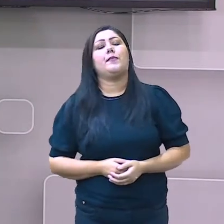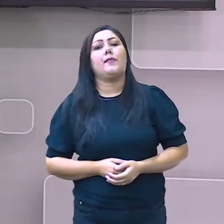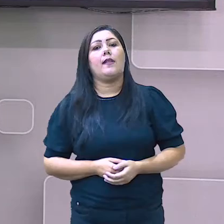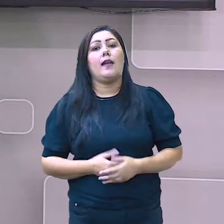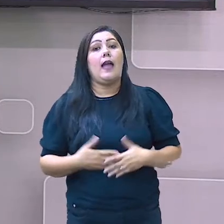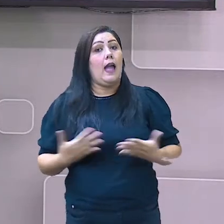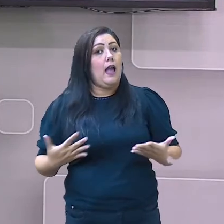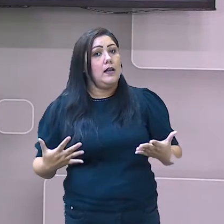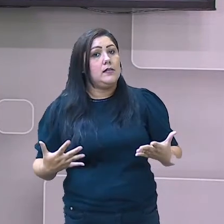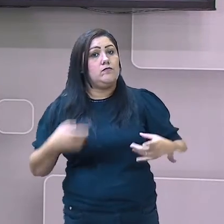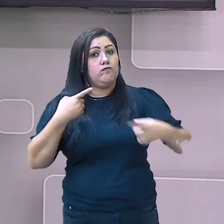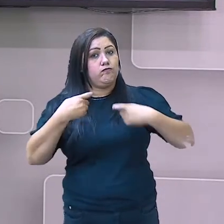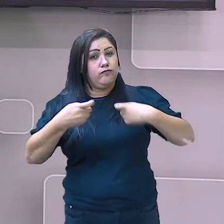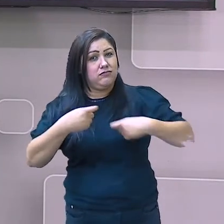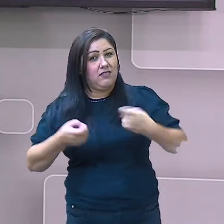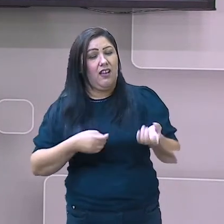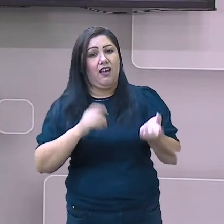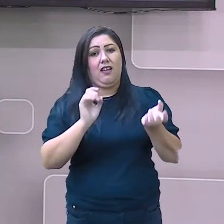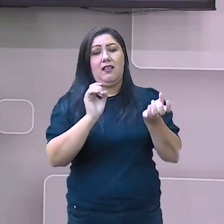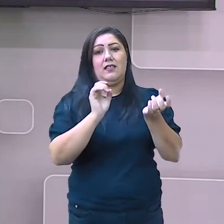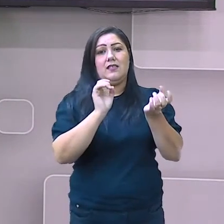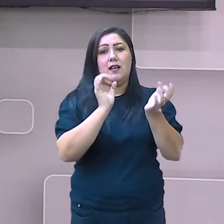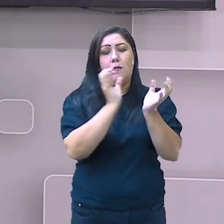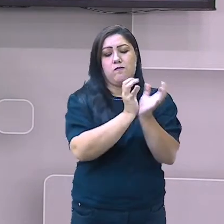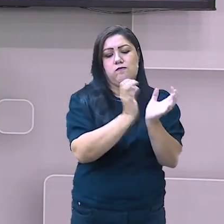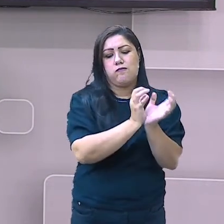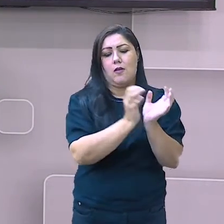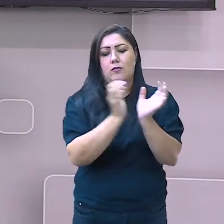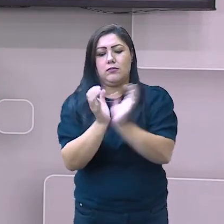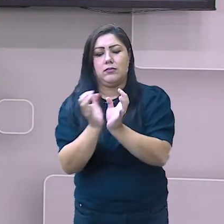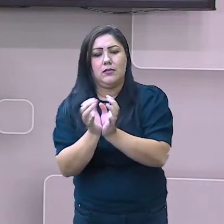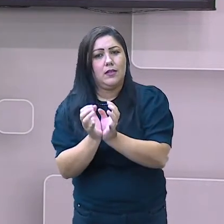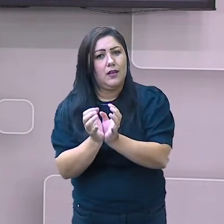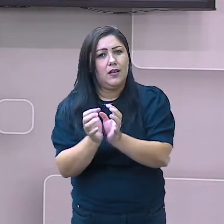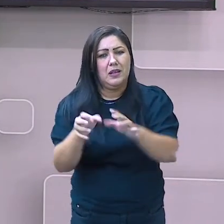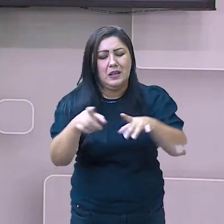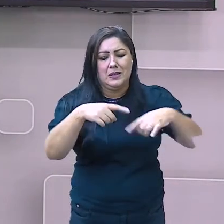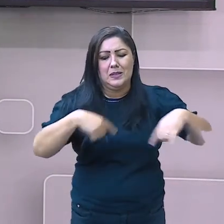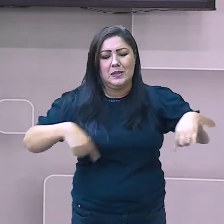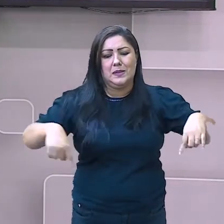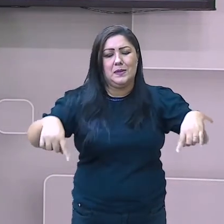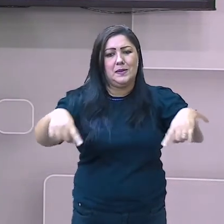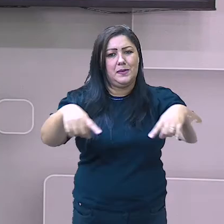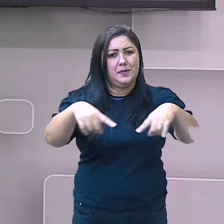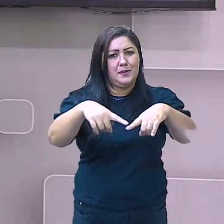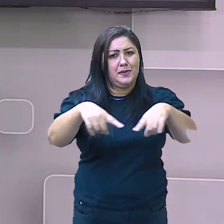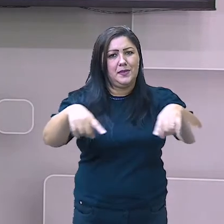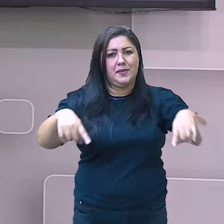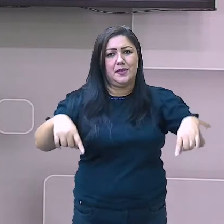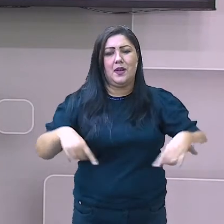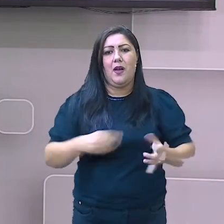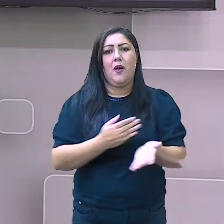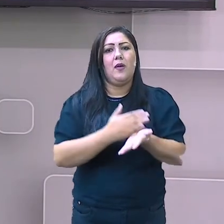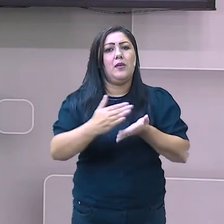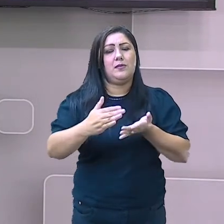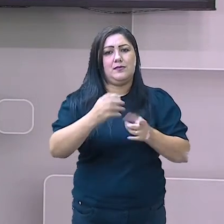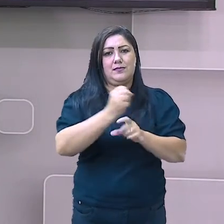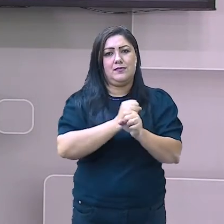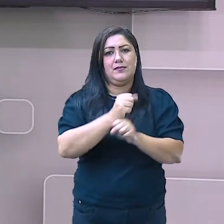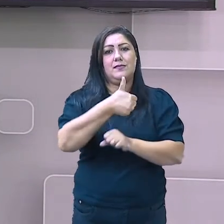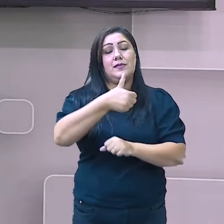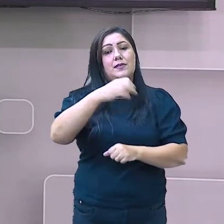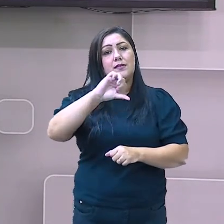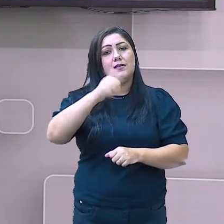os bolcheviques e seus inimigos internos e externos começou em